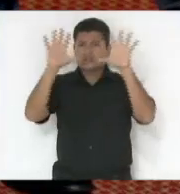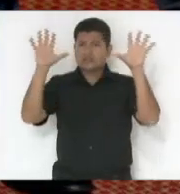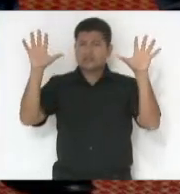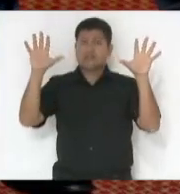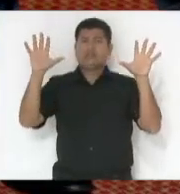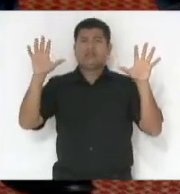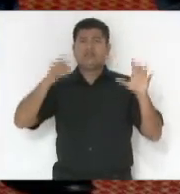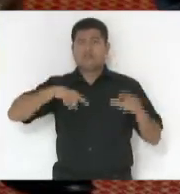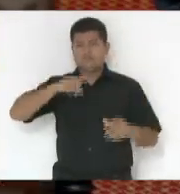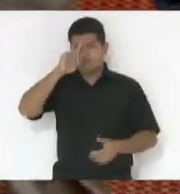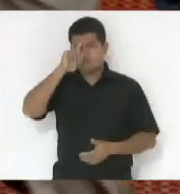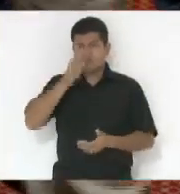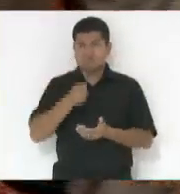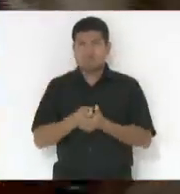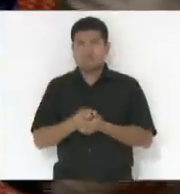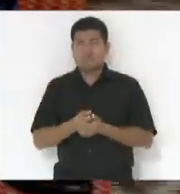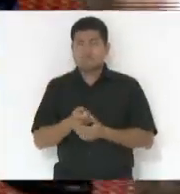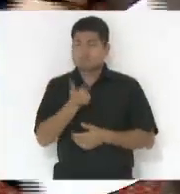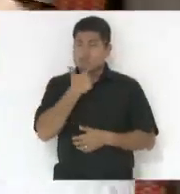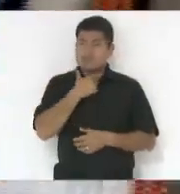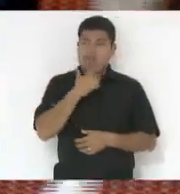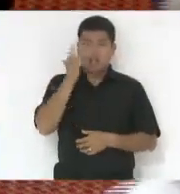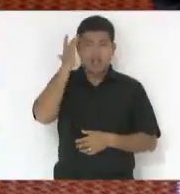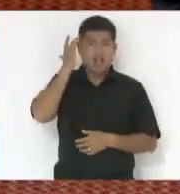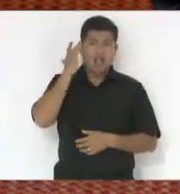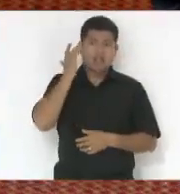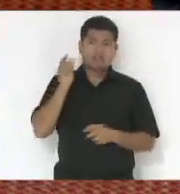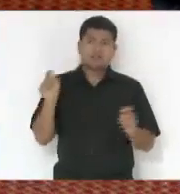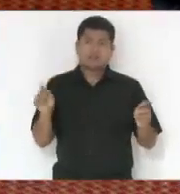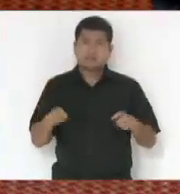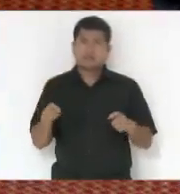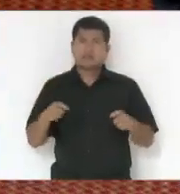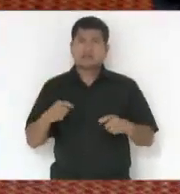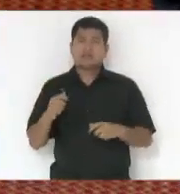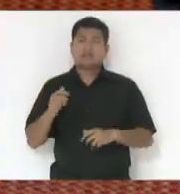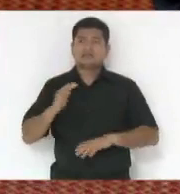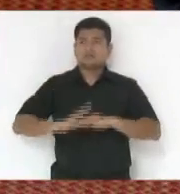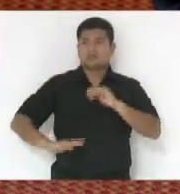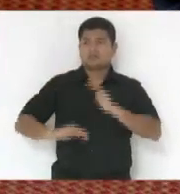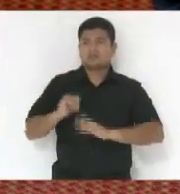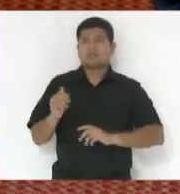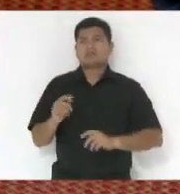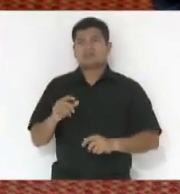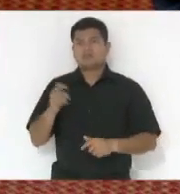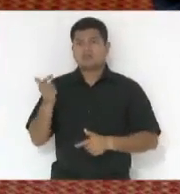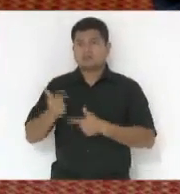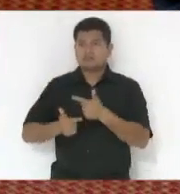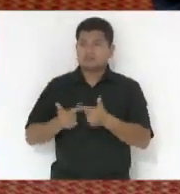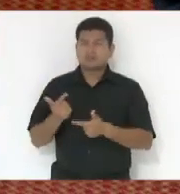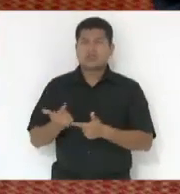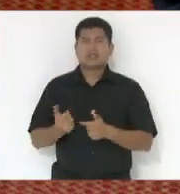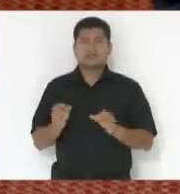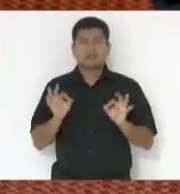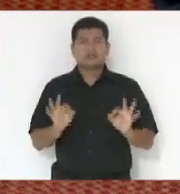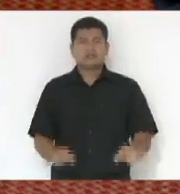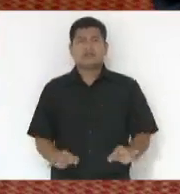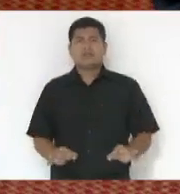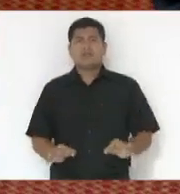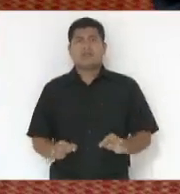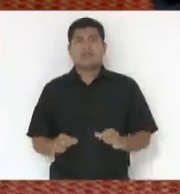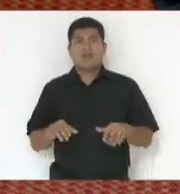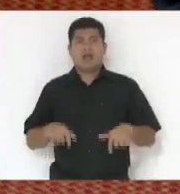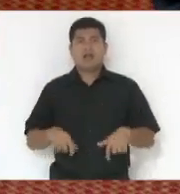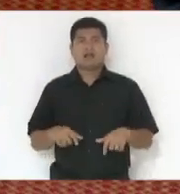nossas conclusões, eu acho que, enfim, mais preparados estaremos para tomar as medidas aí que nos cabem. Nós temos na casa